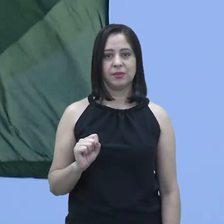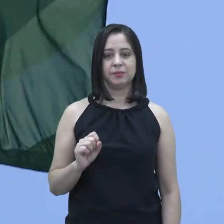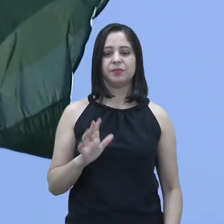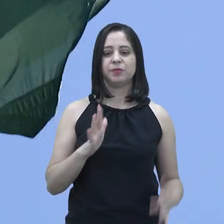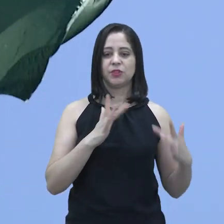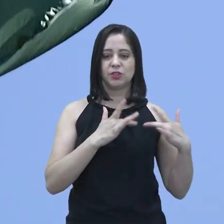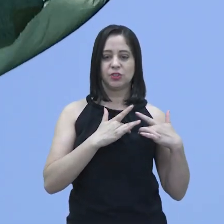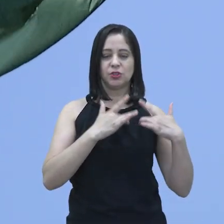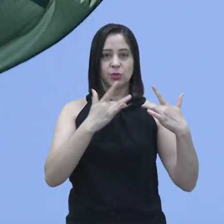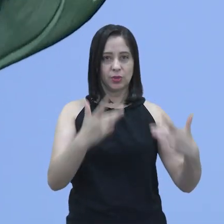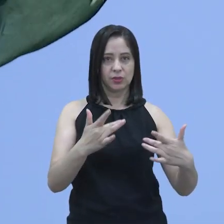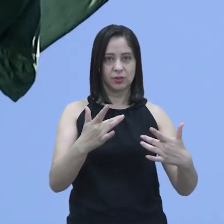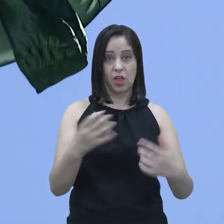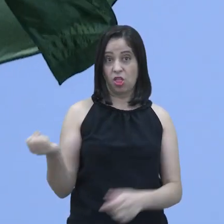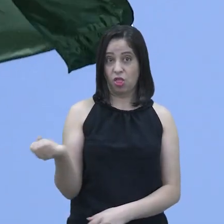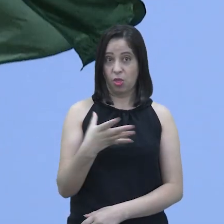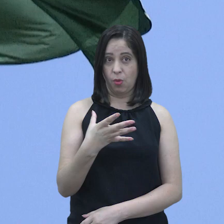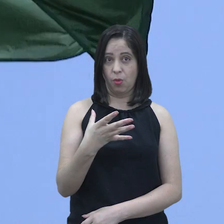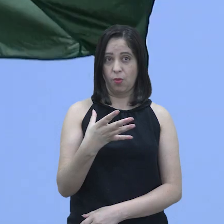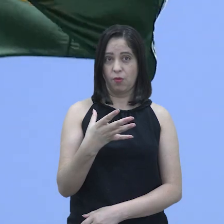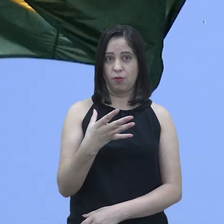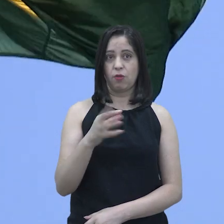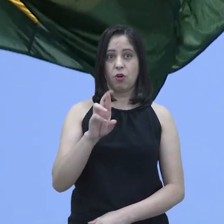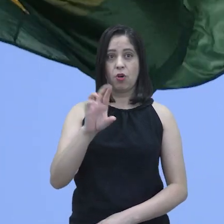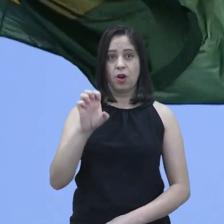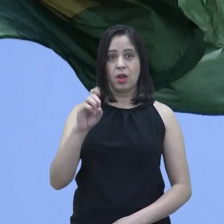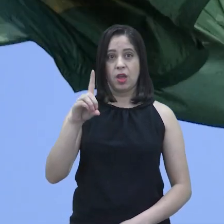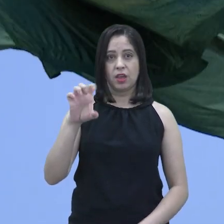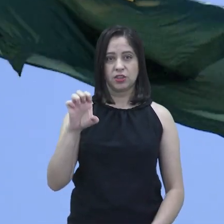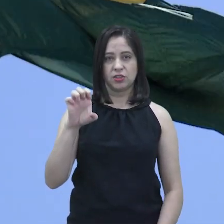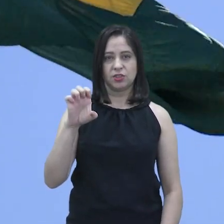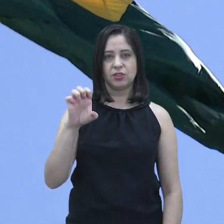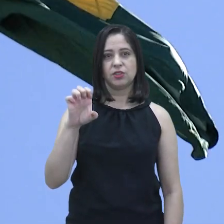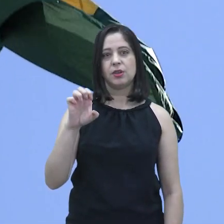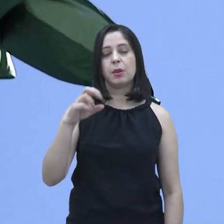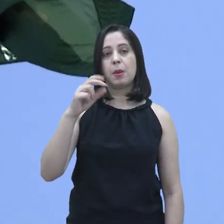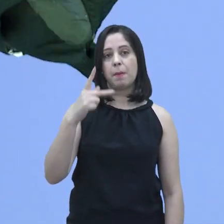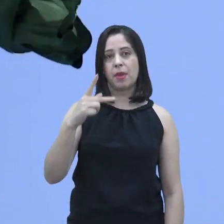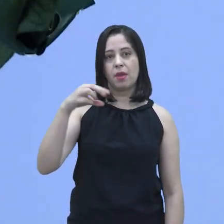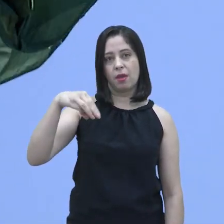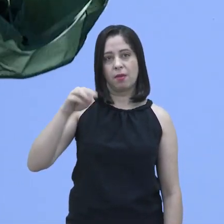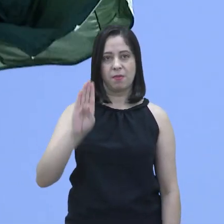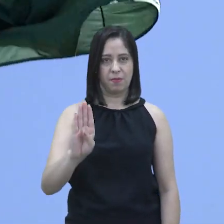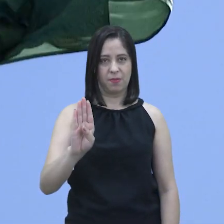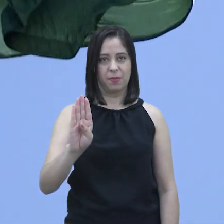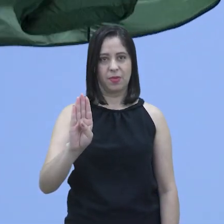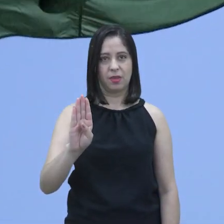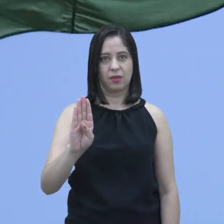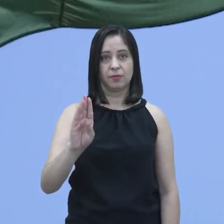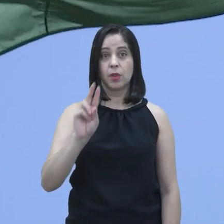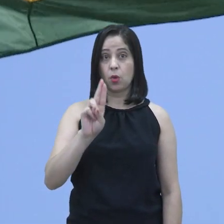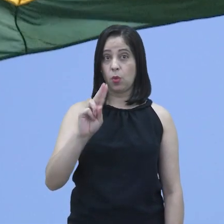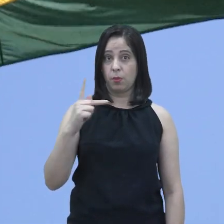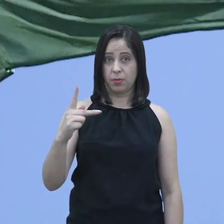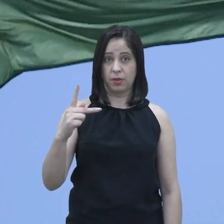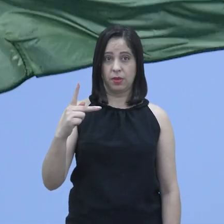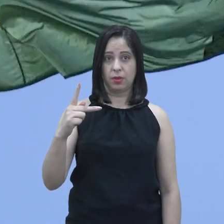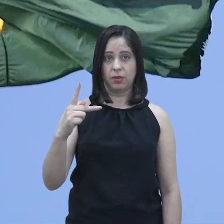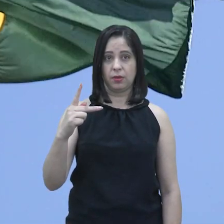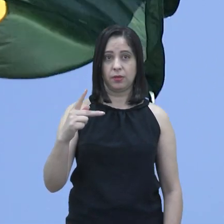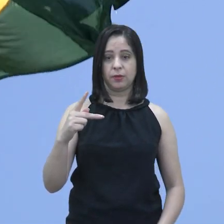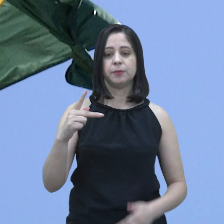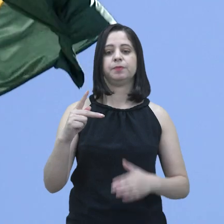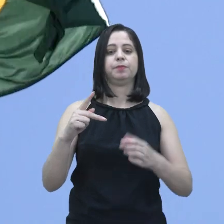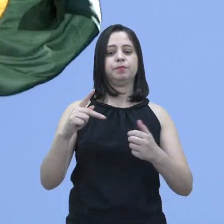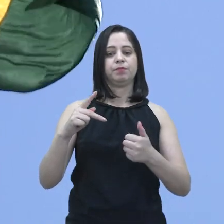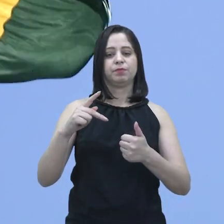Democrático, Solidariedade, Partido Novo, Rede de Sustentabilidade, Partido da Mulher Brasileira, Unidade